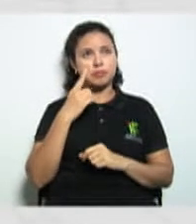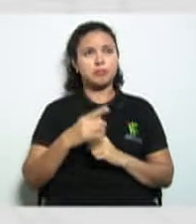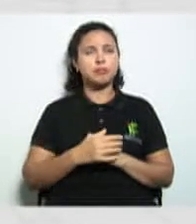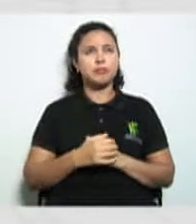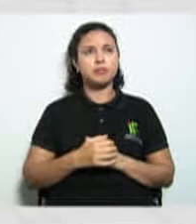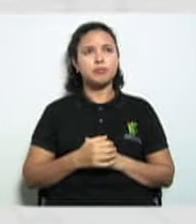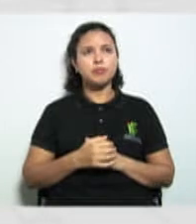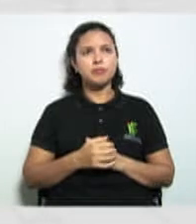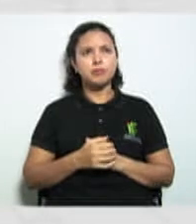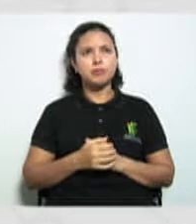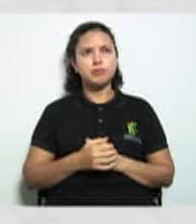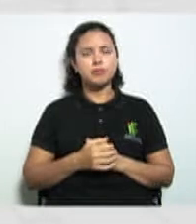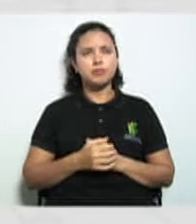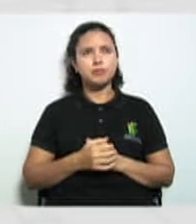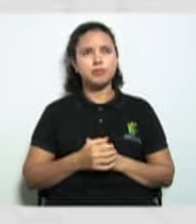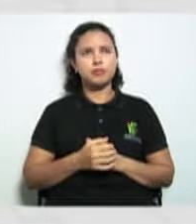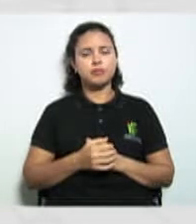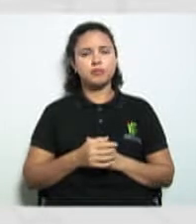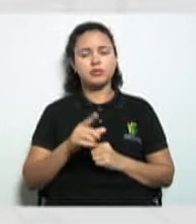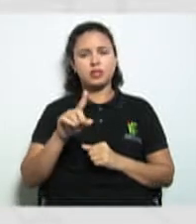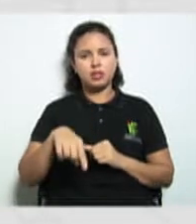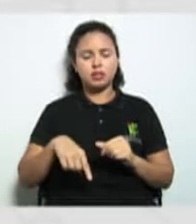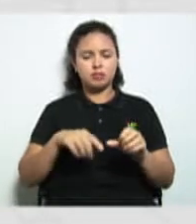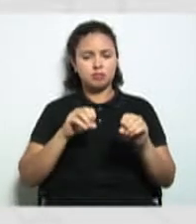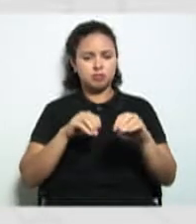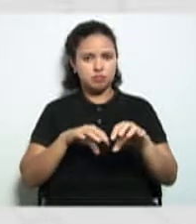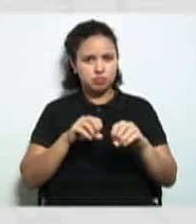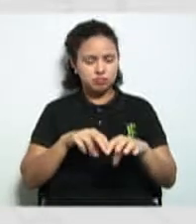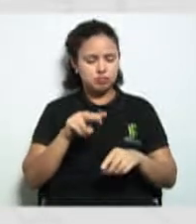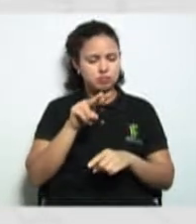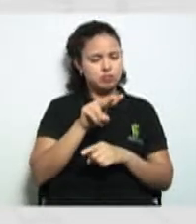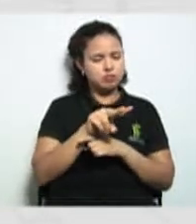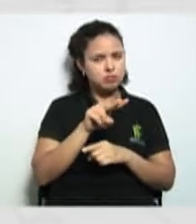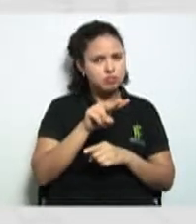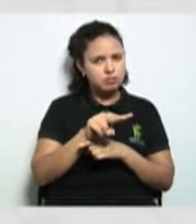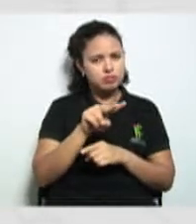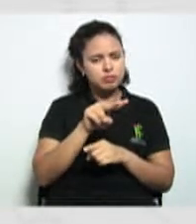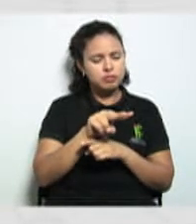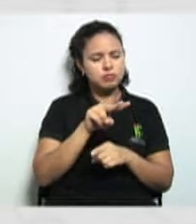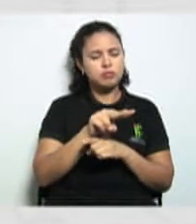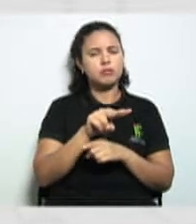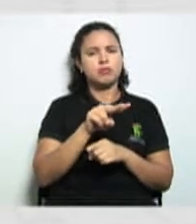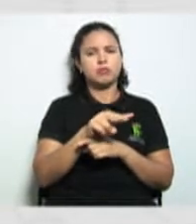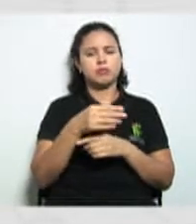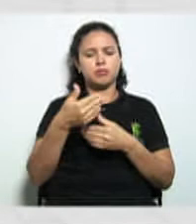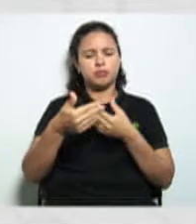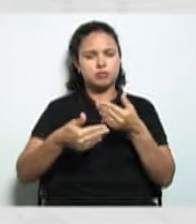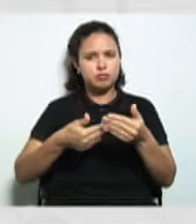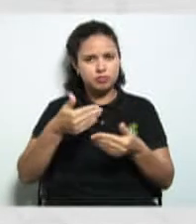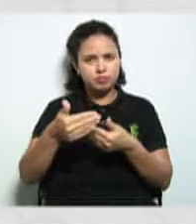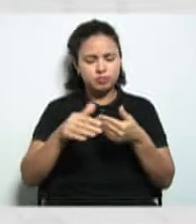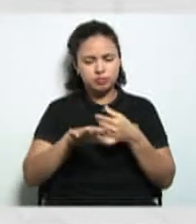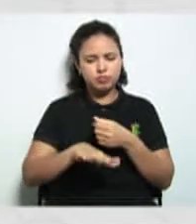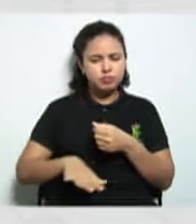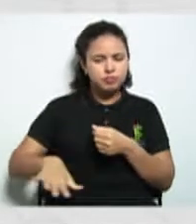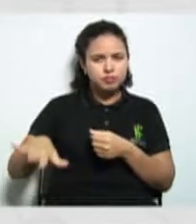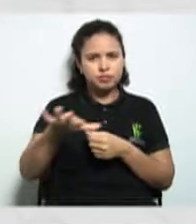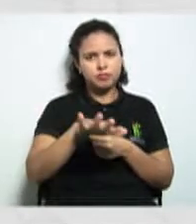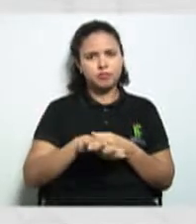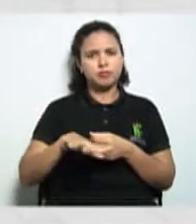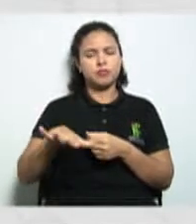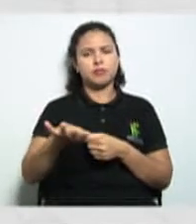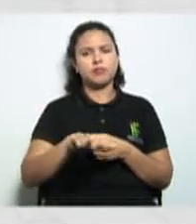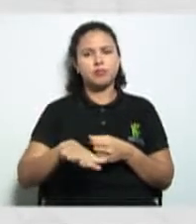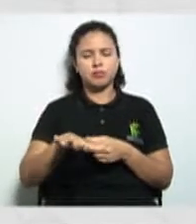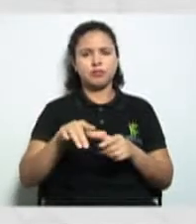vai passar. Ato educativo supervisionado, desenvolvido no ambiente